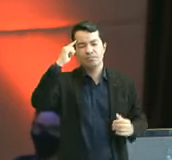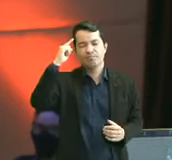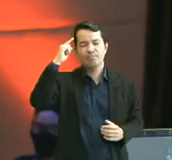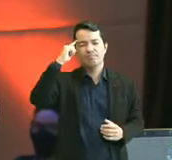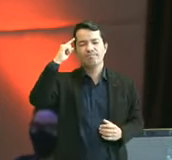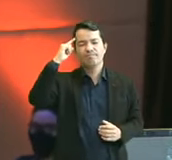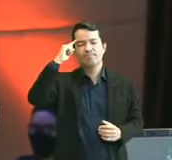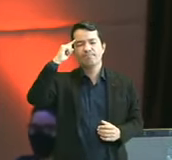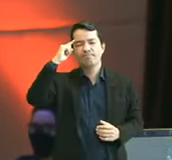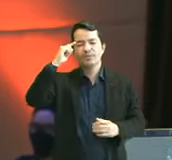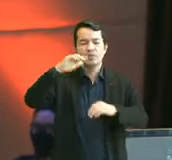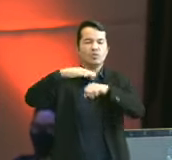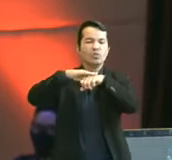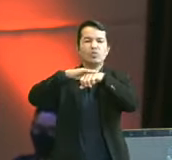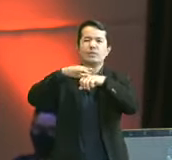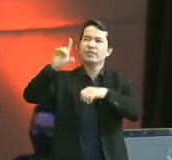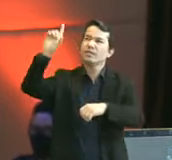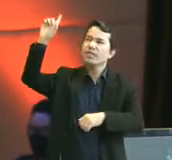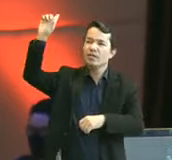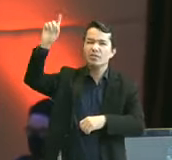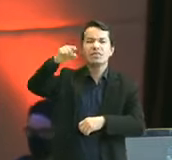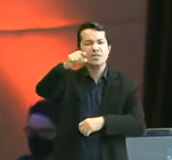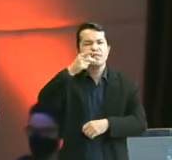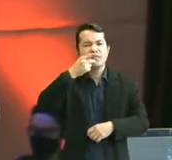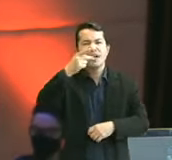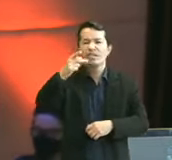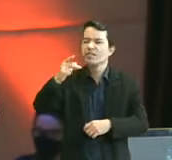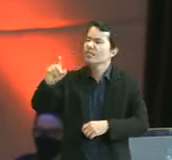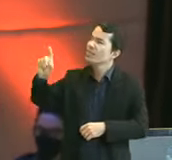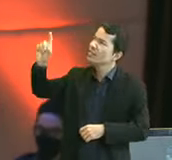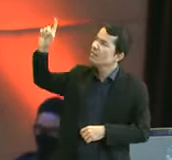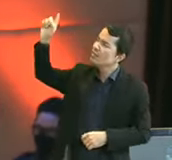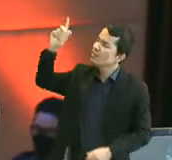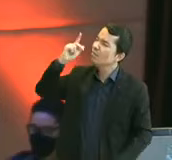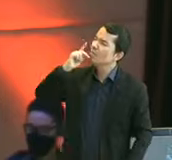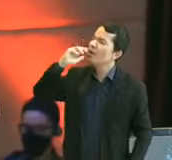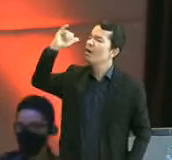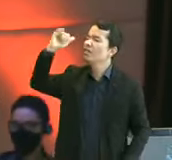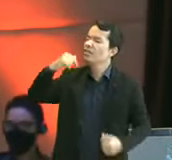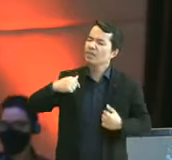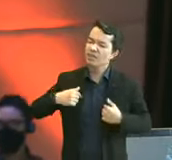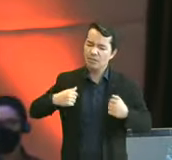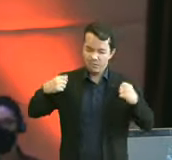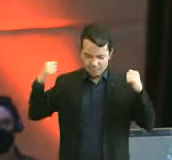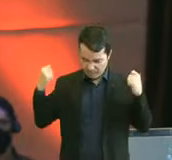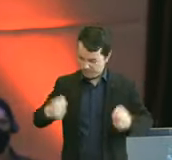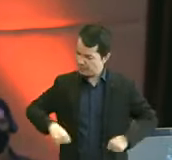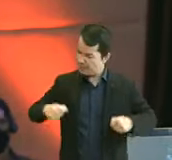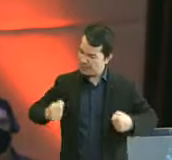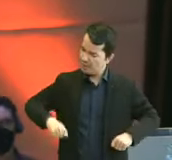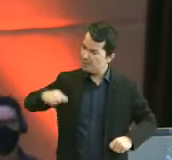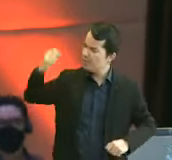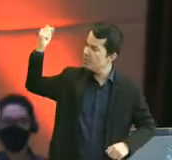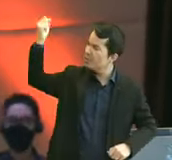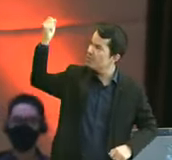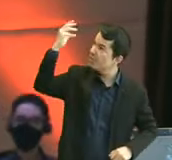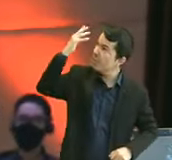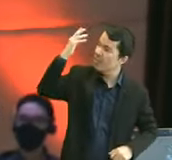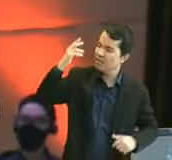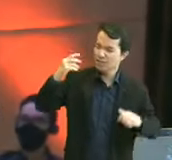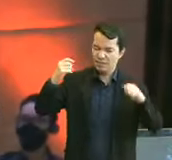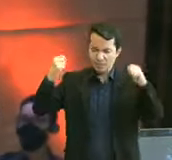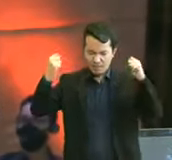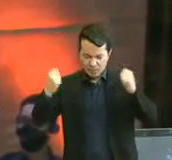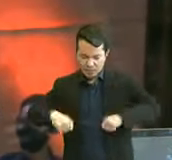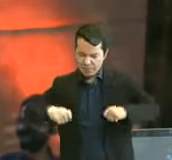Pai, eu preciso dos recursos da tua graça. Eu preciso da tua presença. Eu